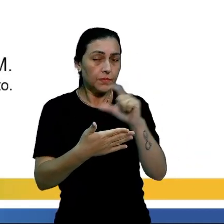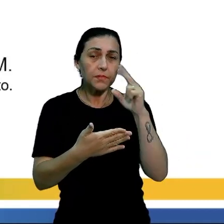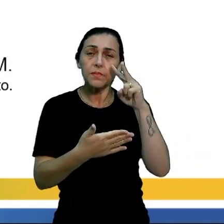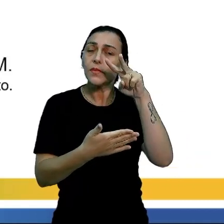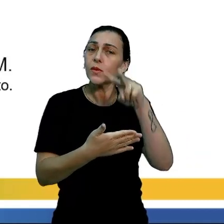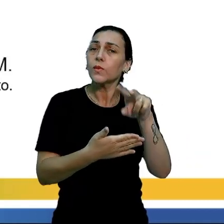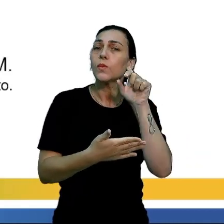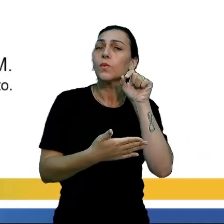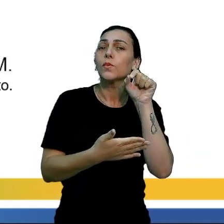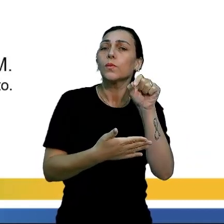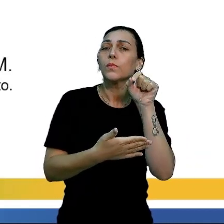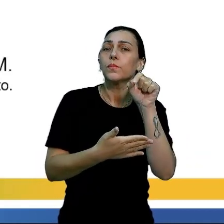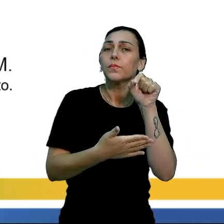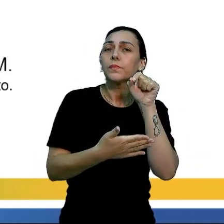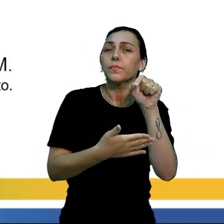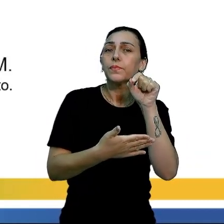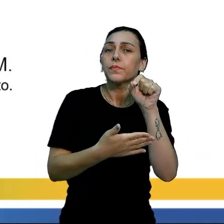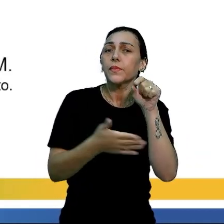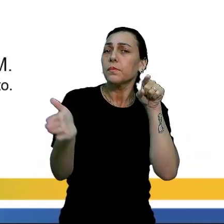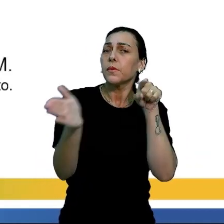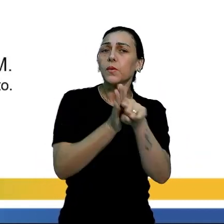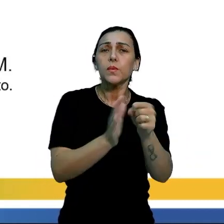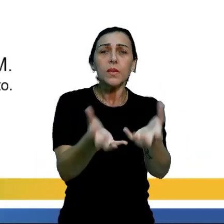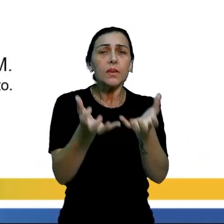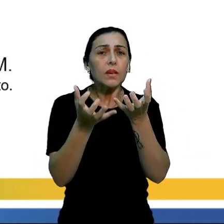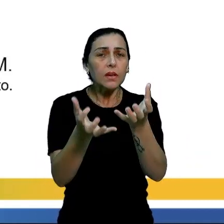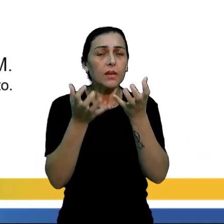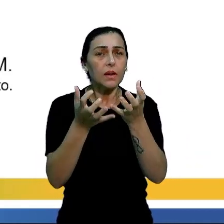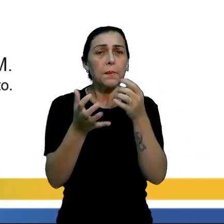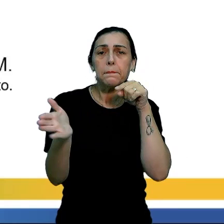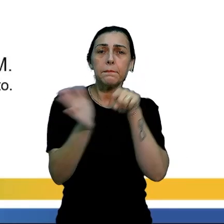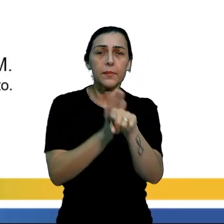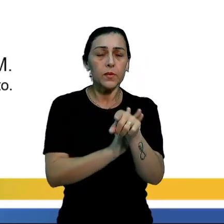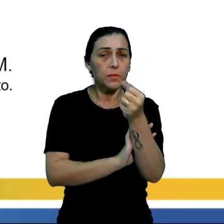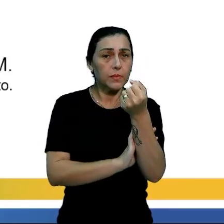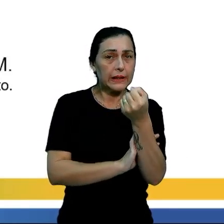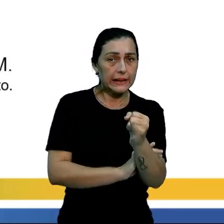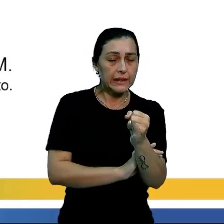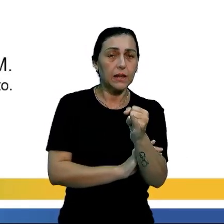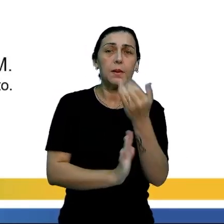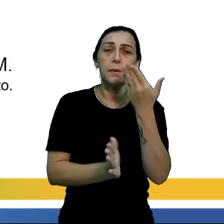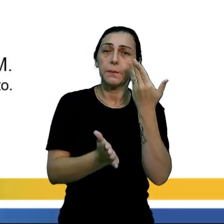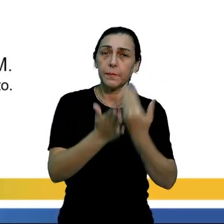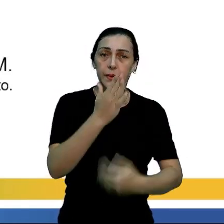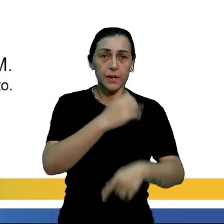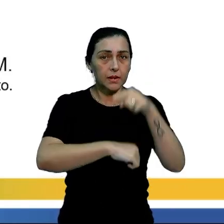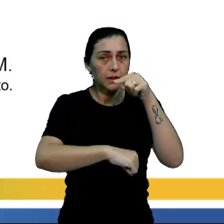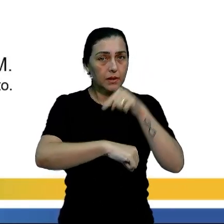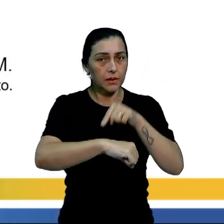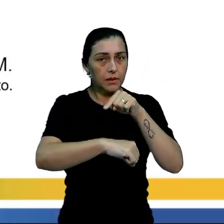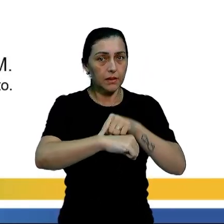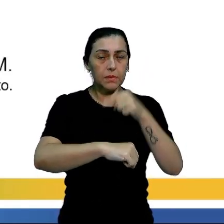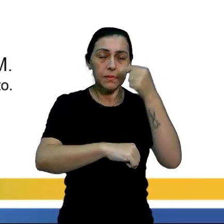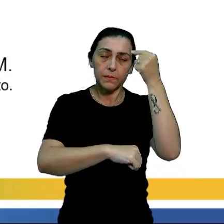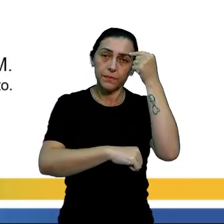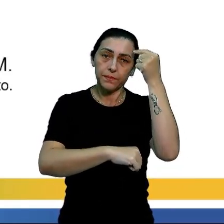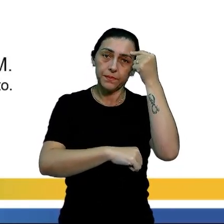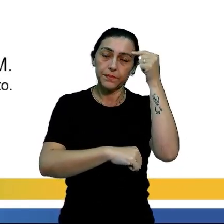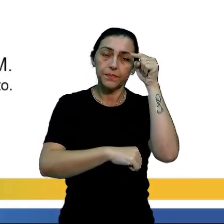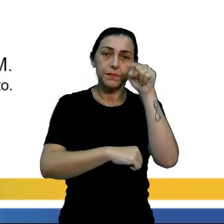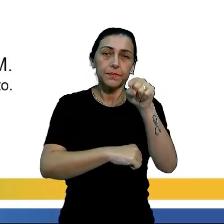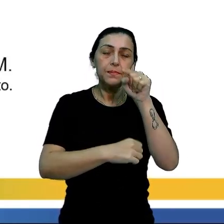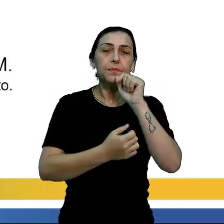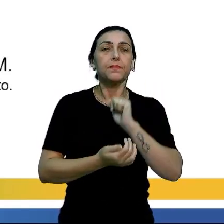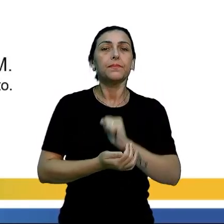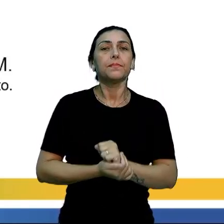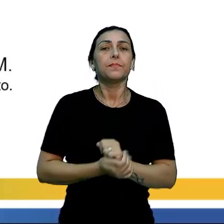vejam o que a questão quer, do que se trata. Porque senão você vai perder muito tempo, né? Imagina só você